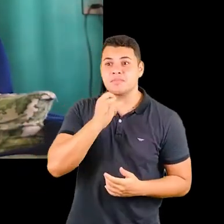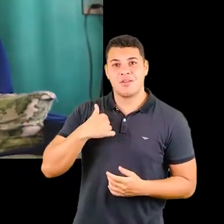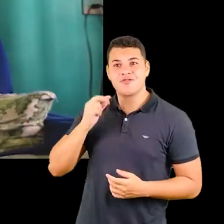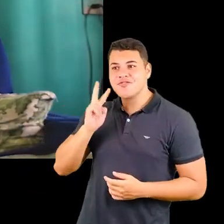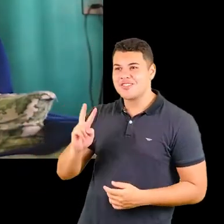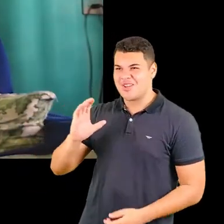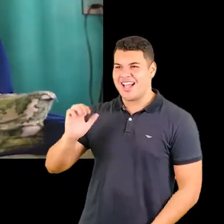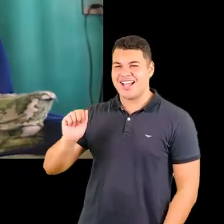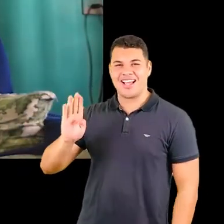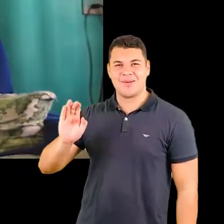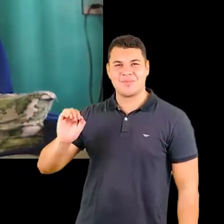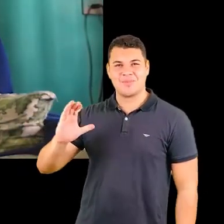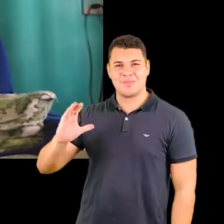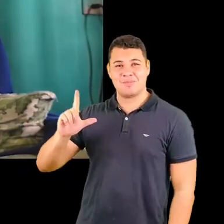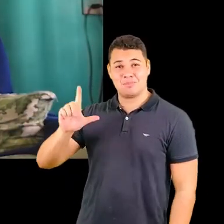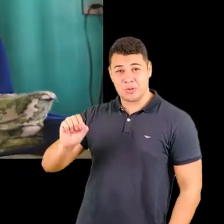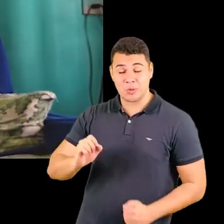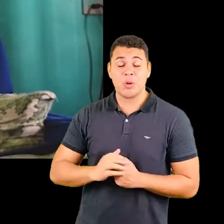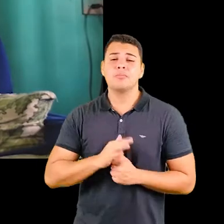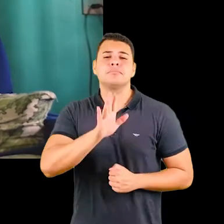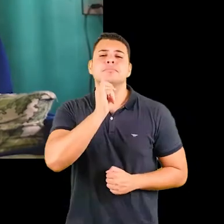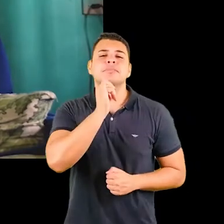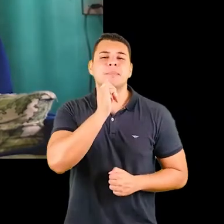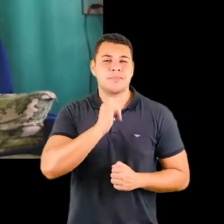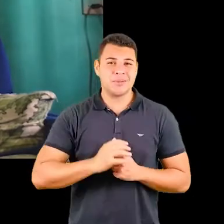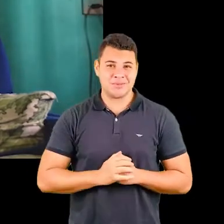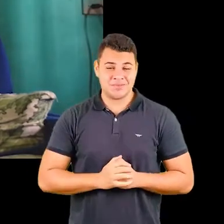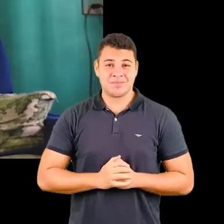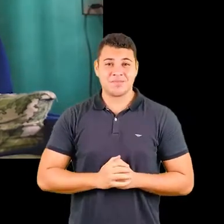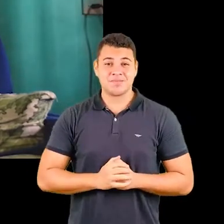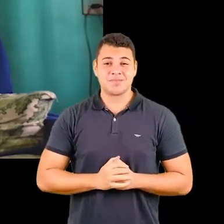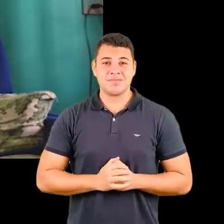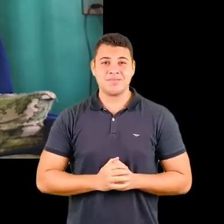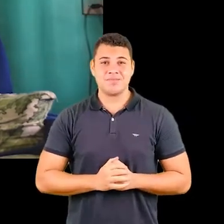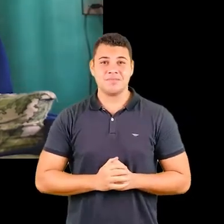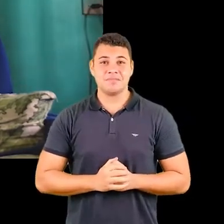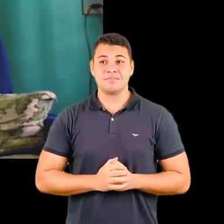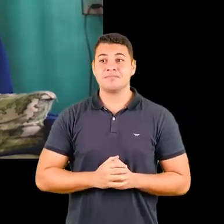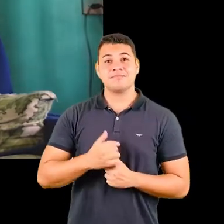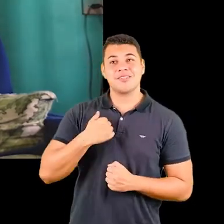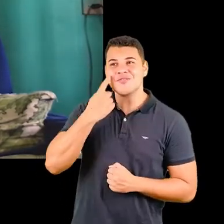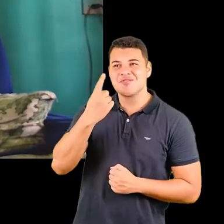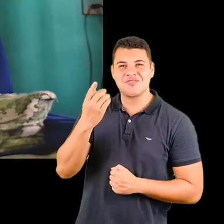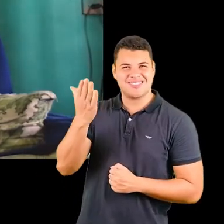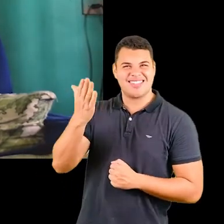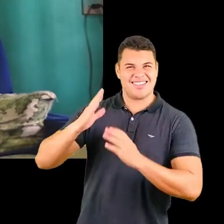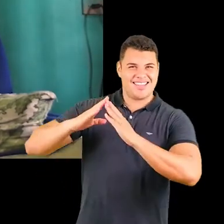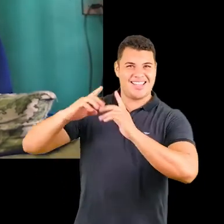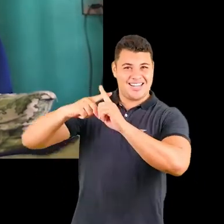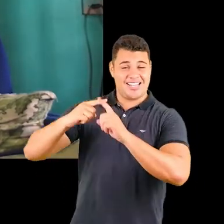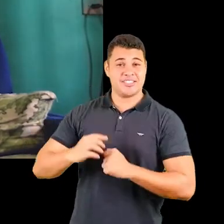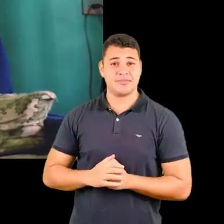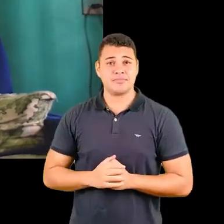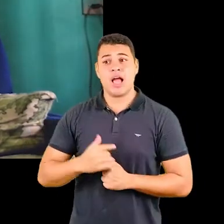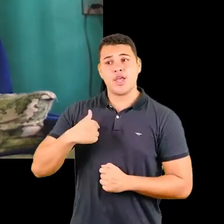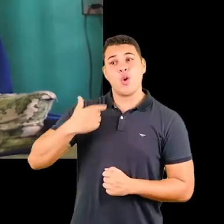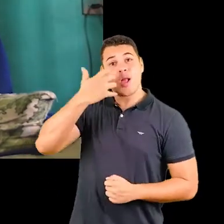o caboclinho. Aí quando eu cheguei na igreja,